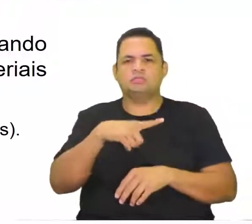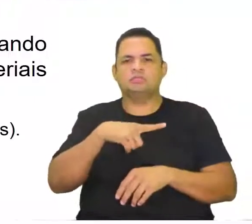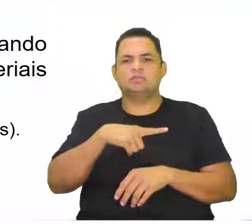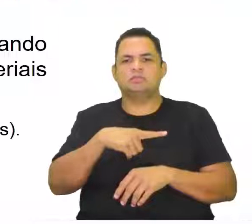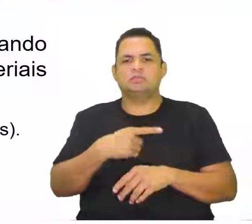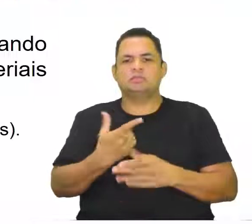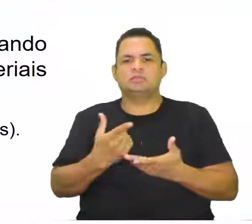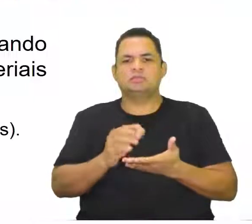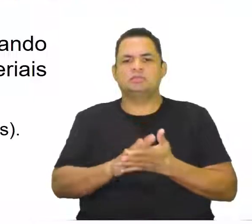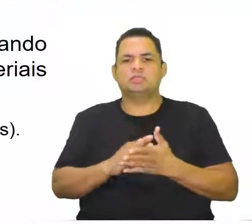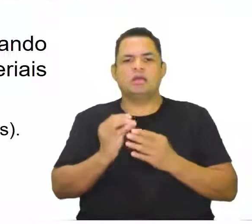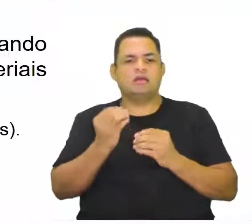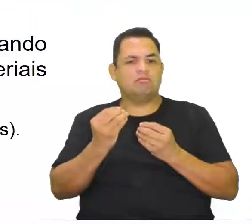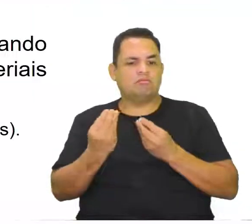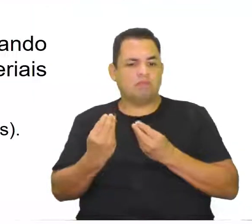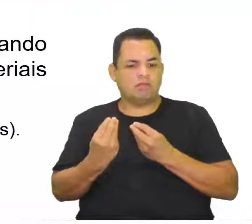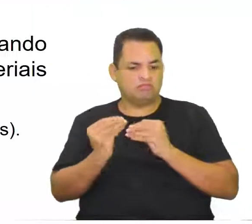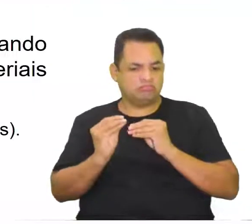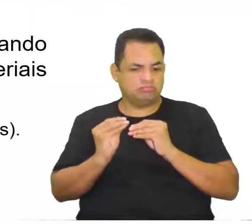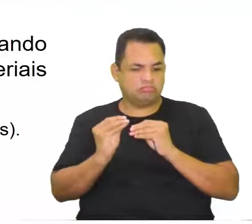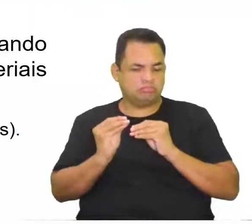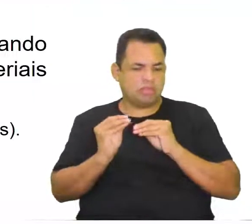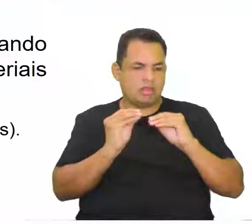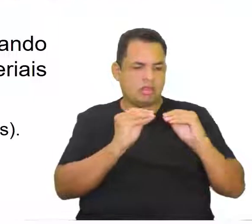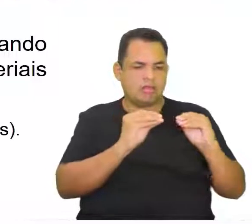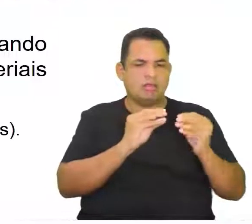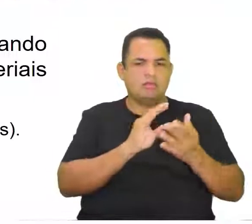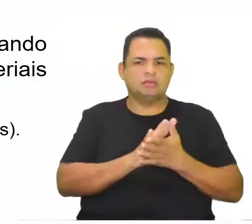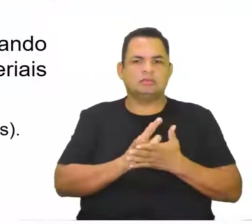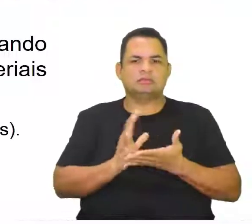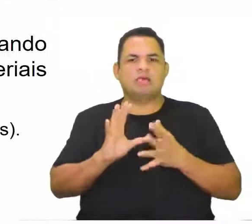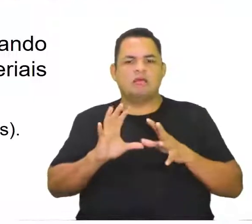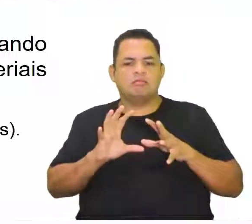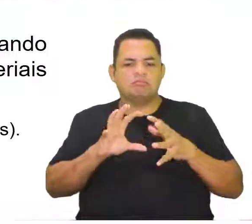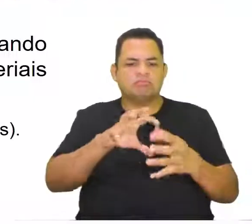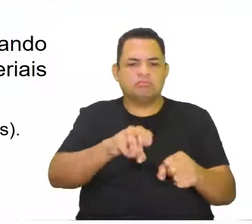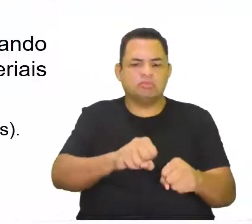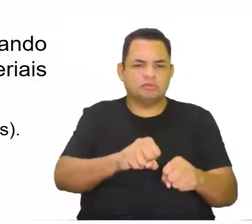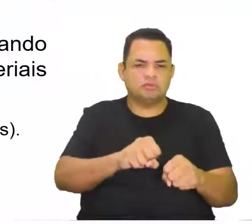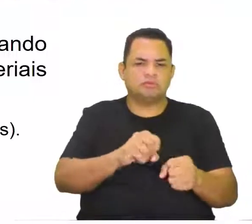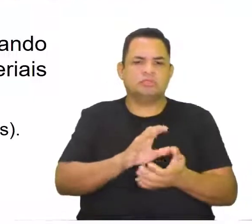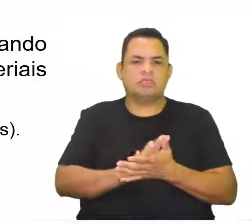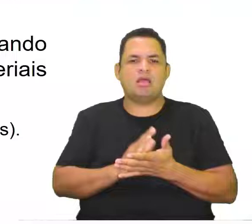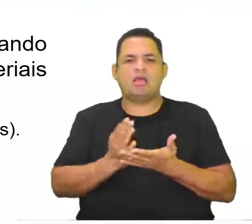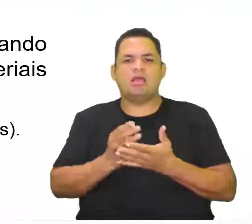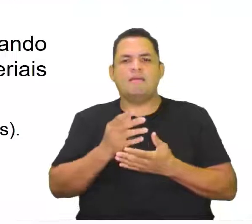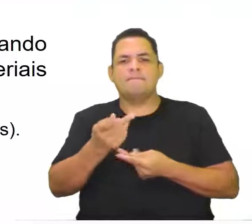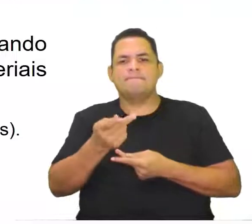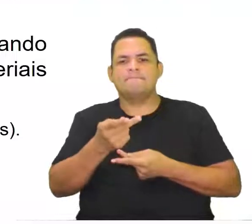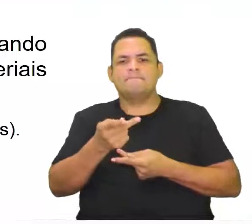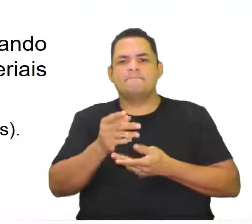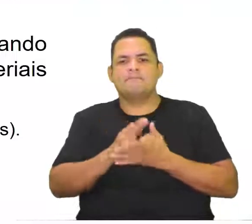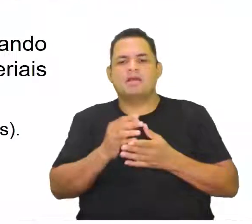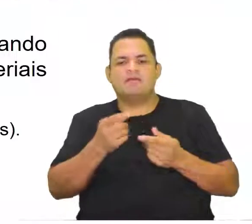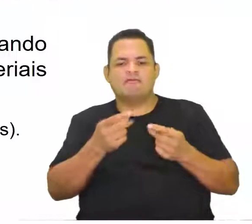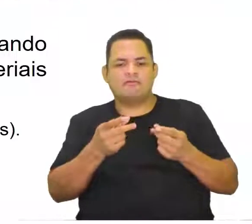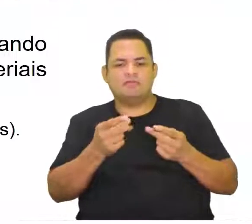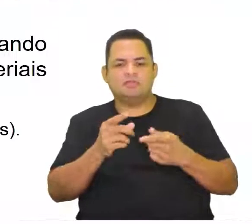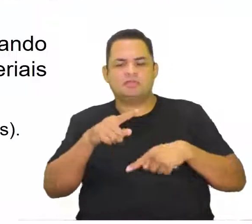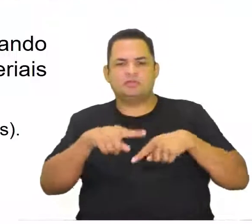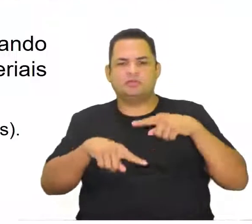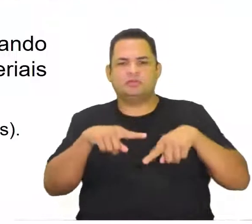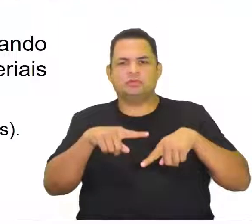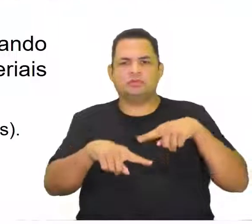mercadorias recondicionadas, é o de conquistar mercados consumidores para seus